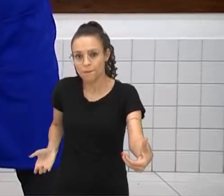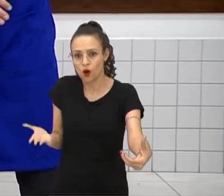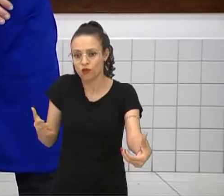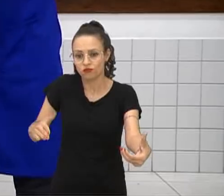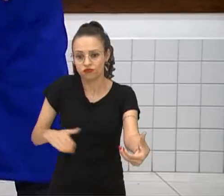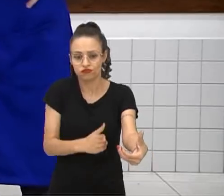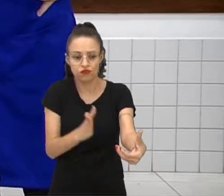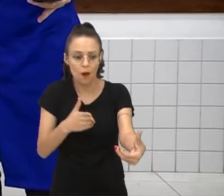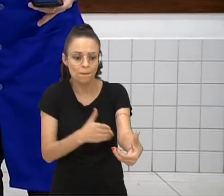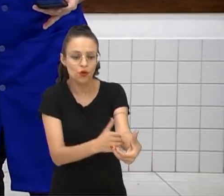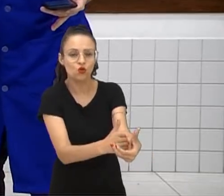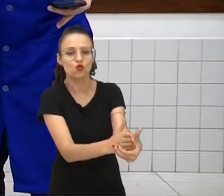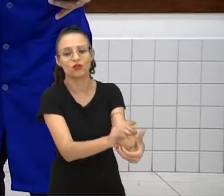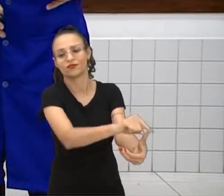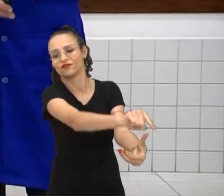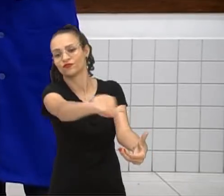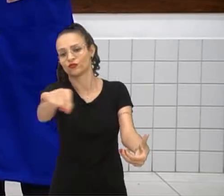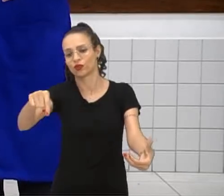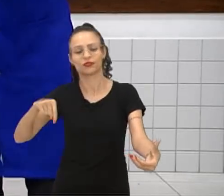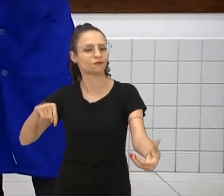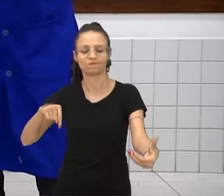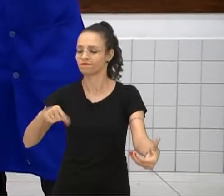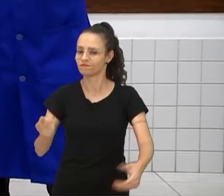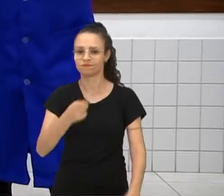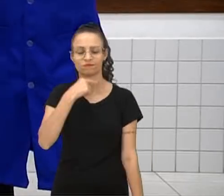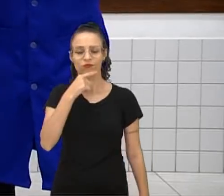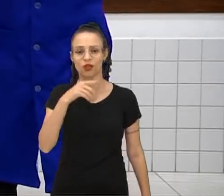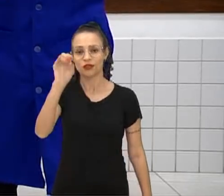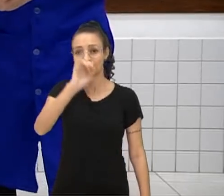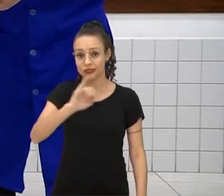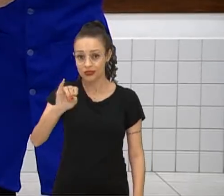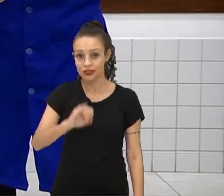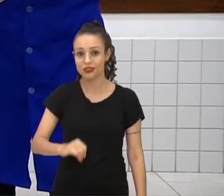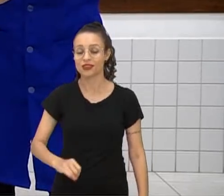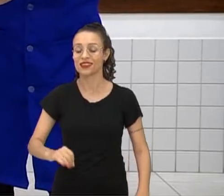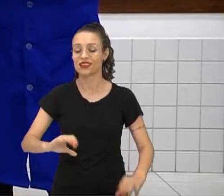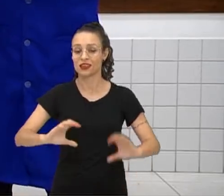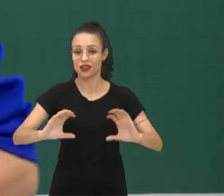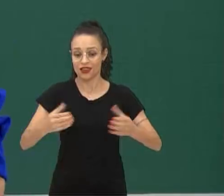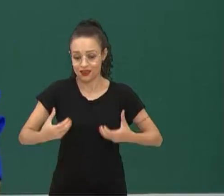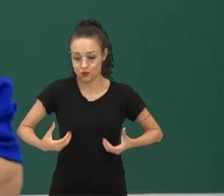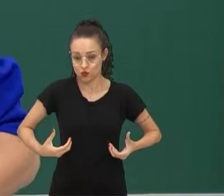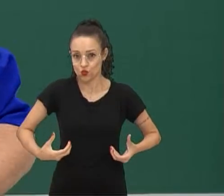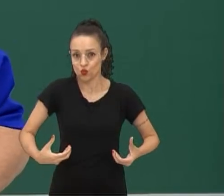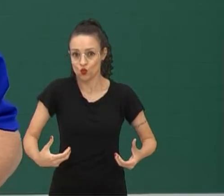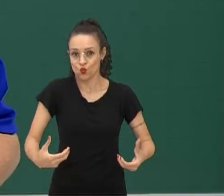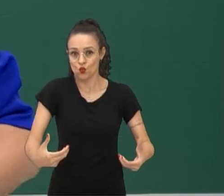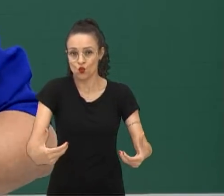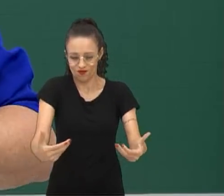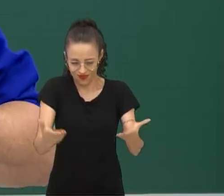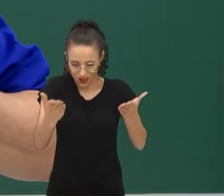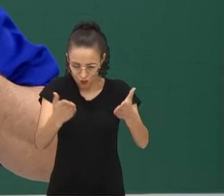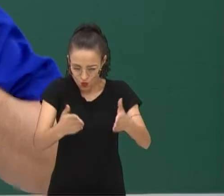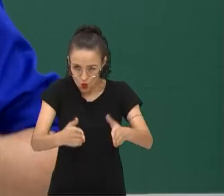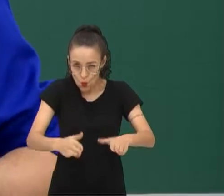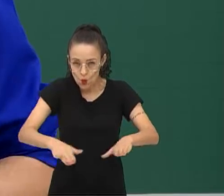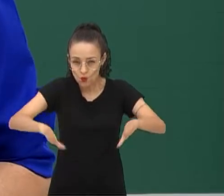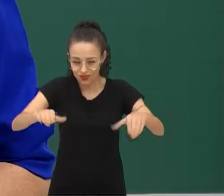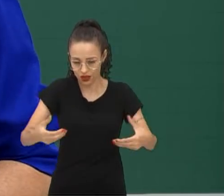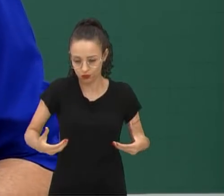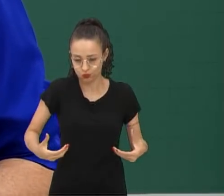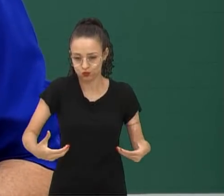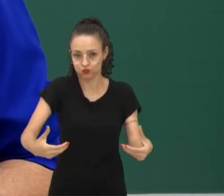acontece? Não valem os pontos. Se a bola caiu na canaleta, esse arremesso vai